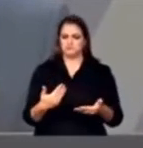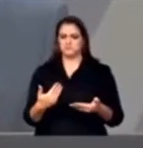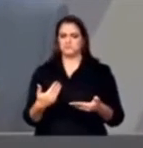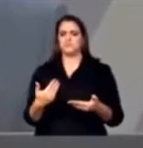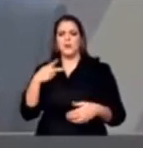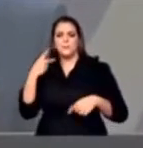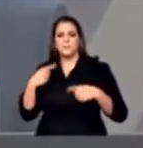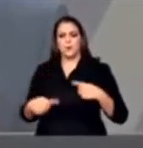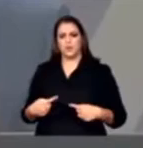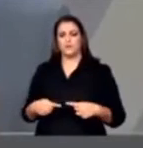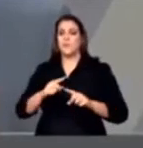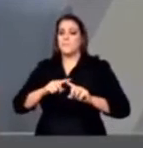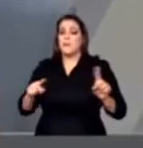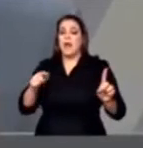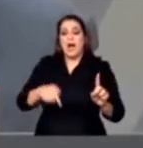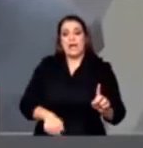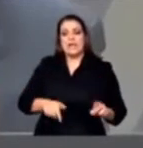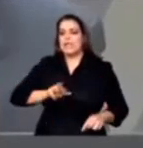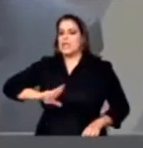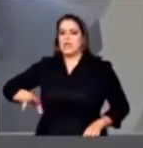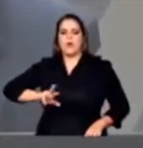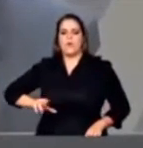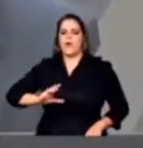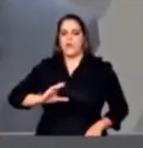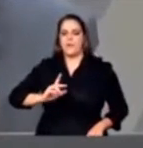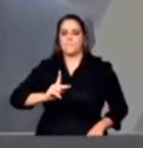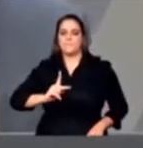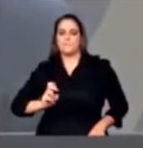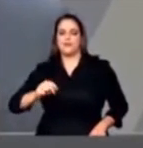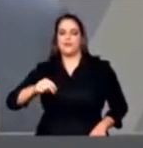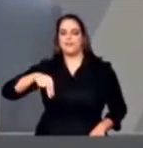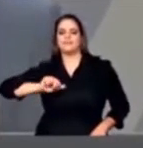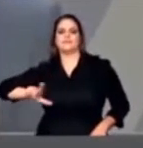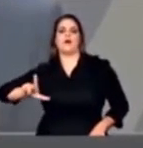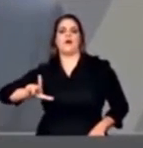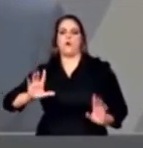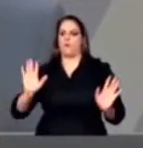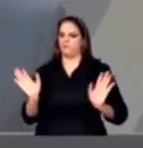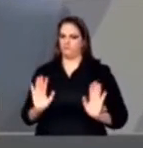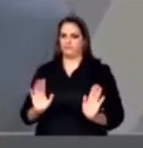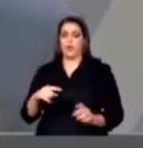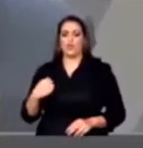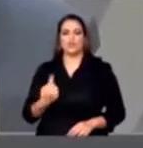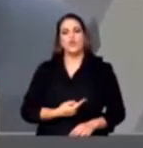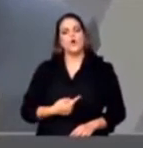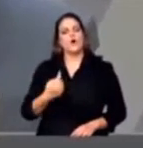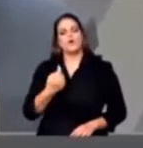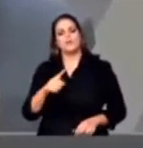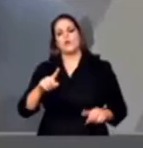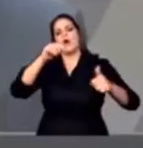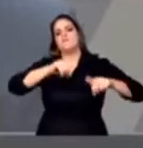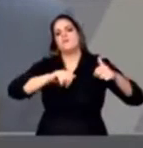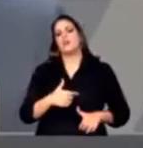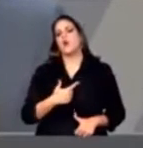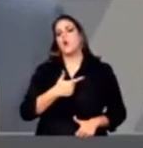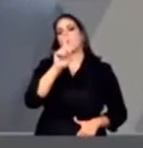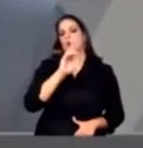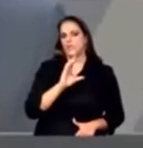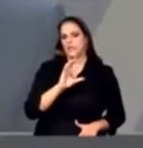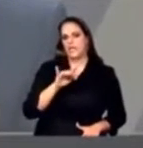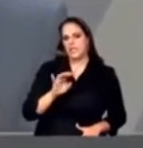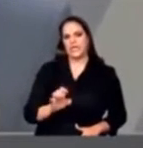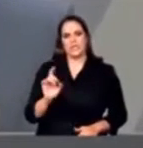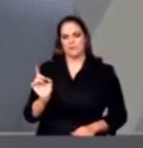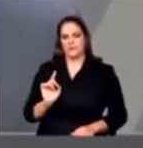Não estamos discutindo aqui crimes comuns, não estamos discutindo aqui honestidade ou desonestidade.